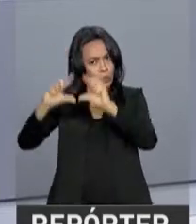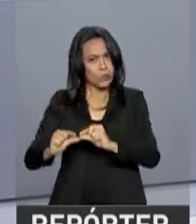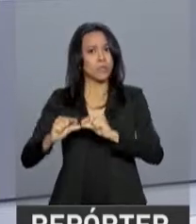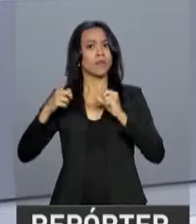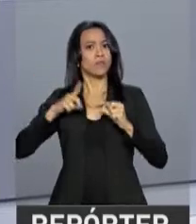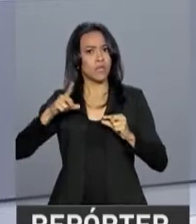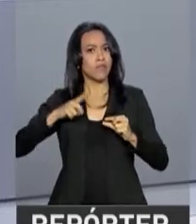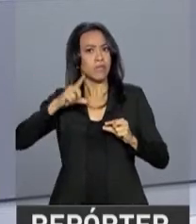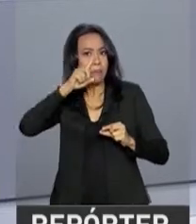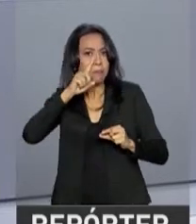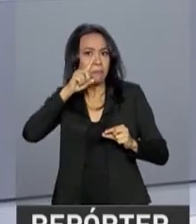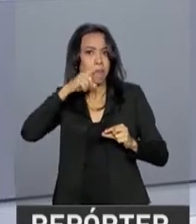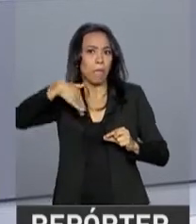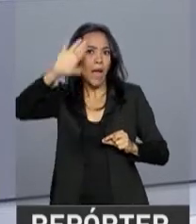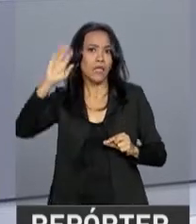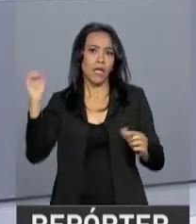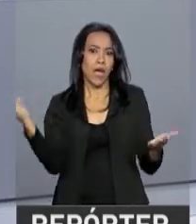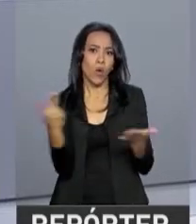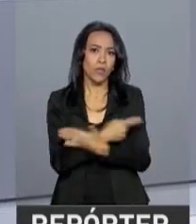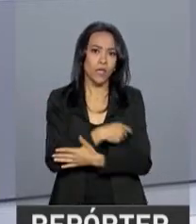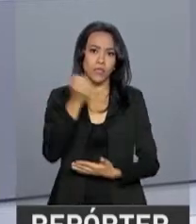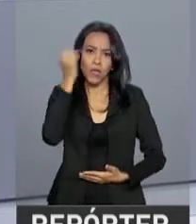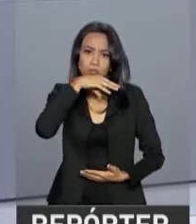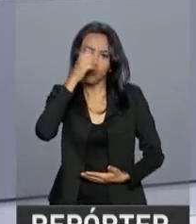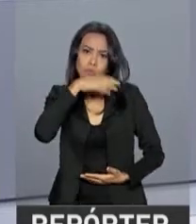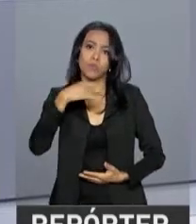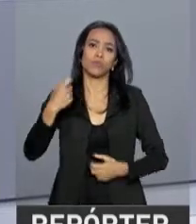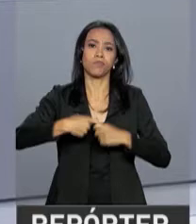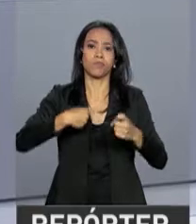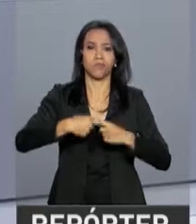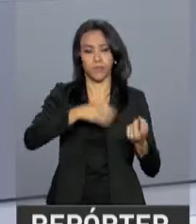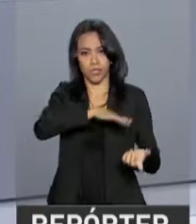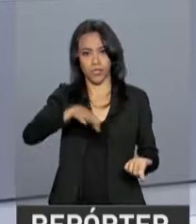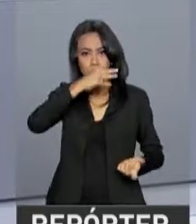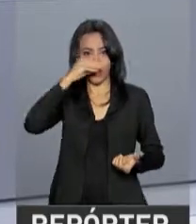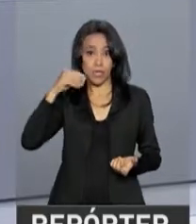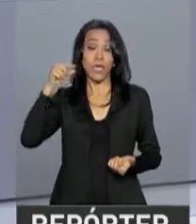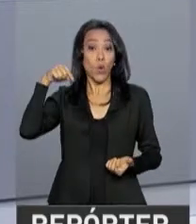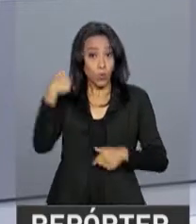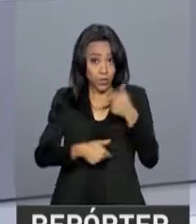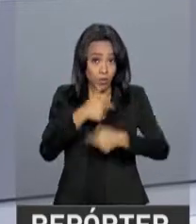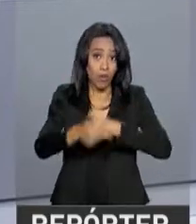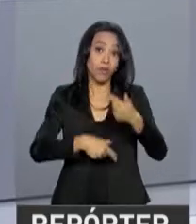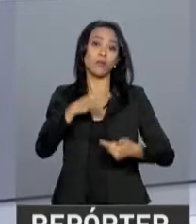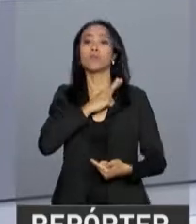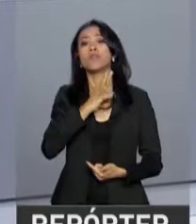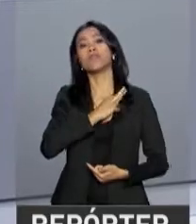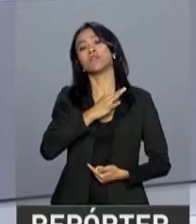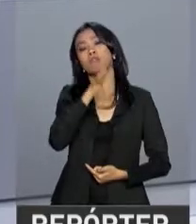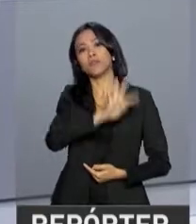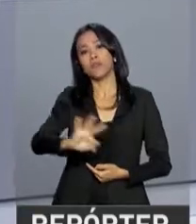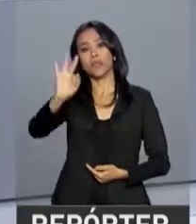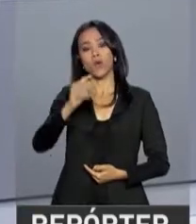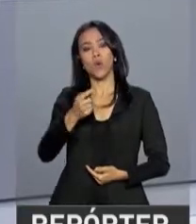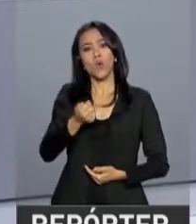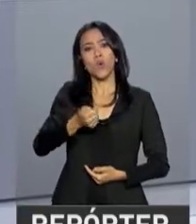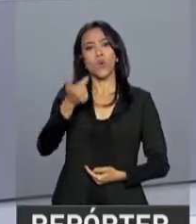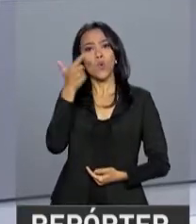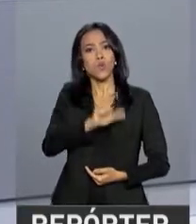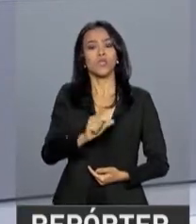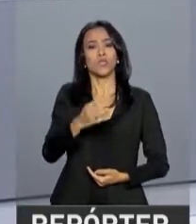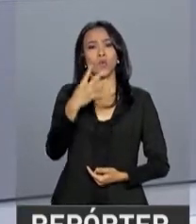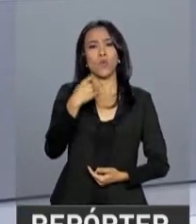críticos a pesquisa mostra também que as ações de repressão da prf conseguiram resgatar quase quatro mil e